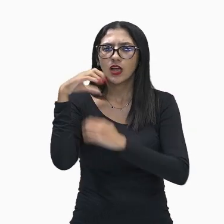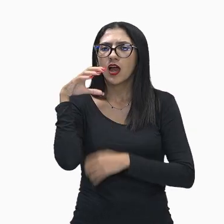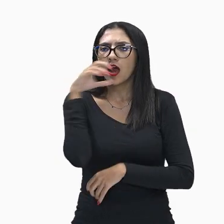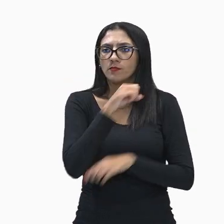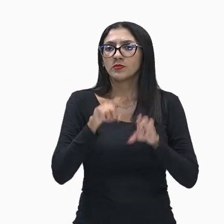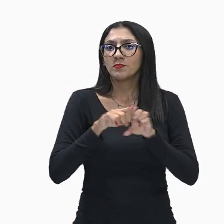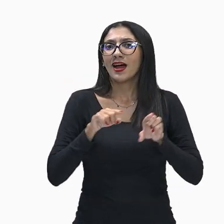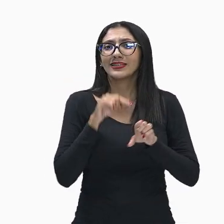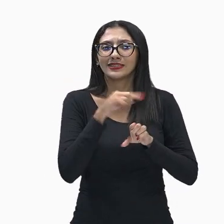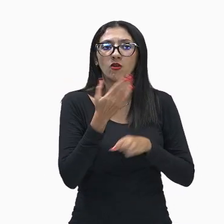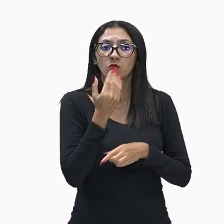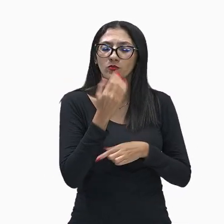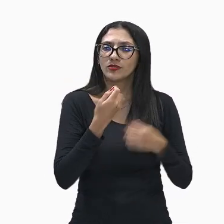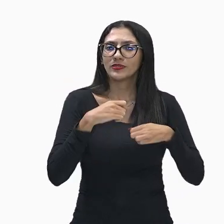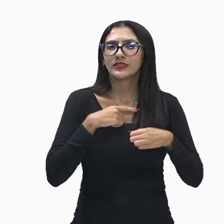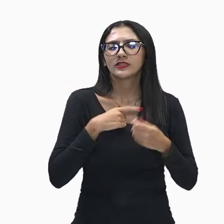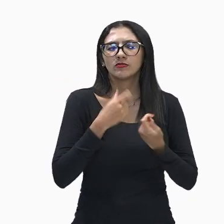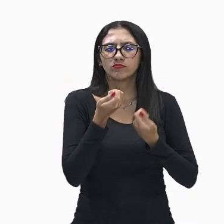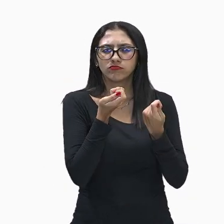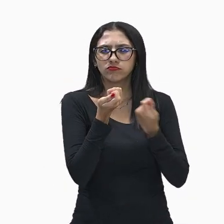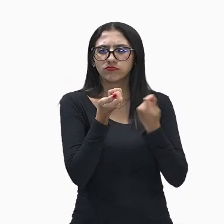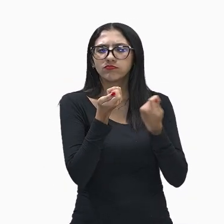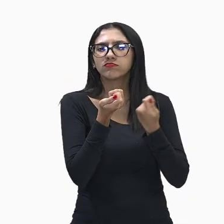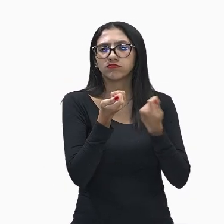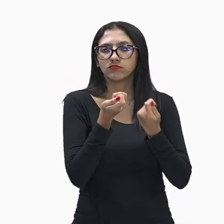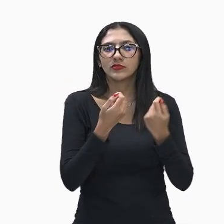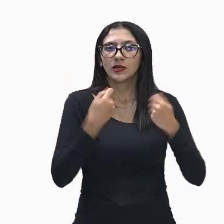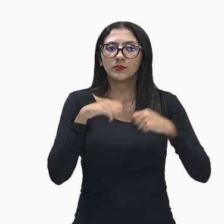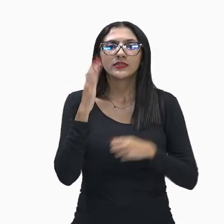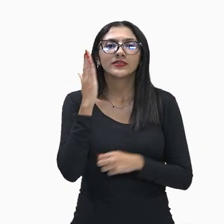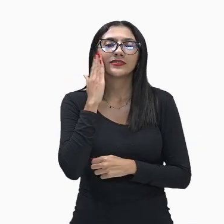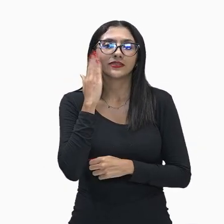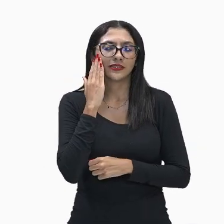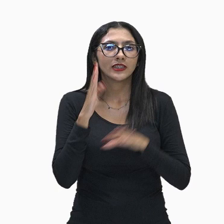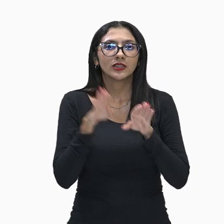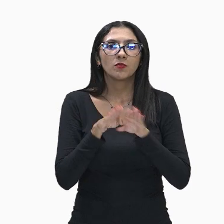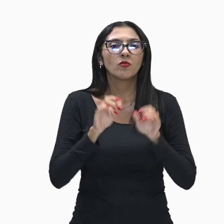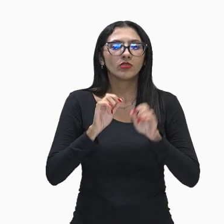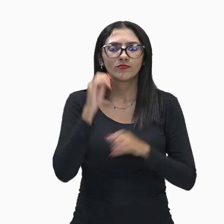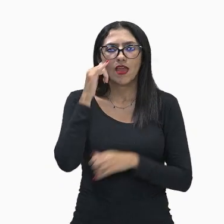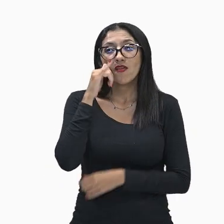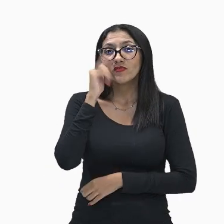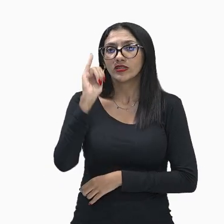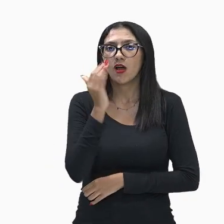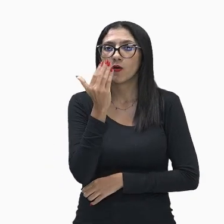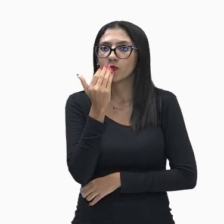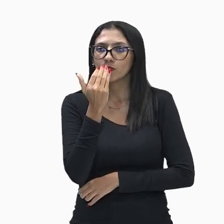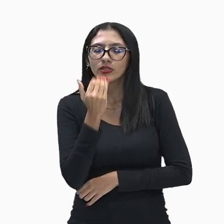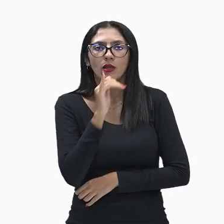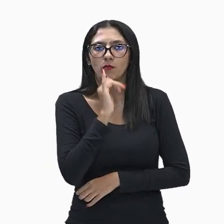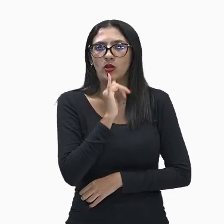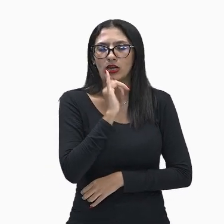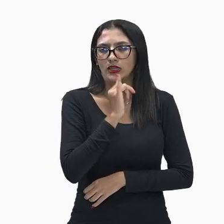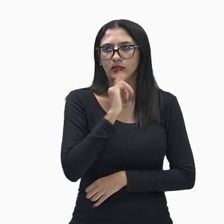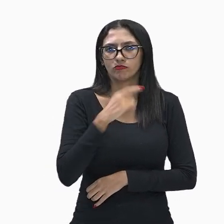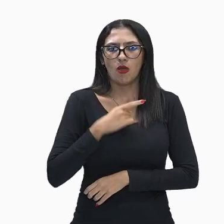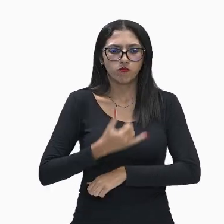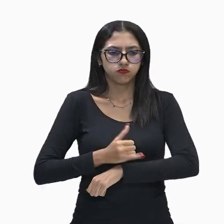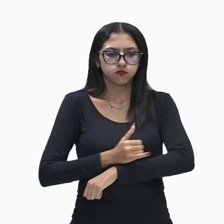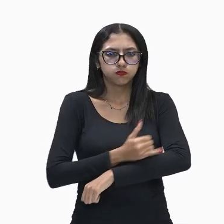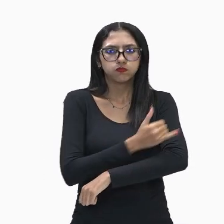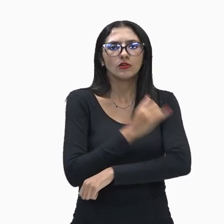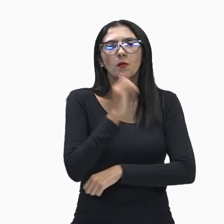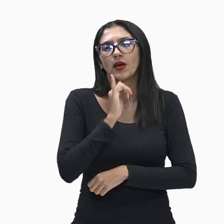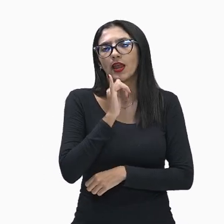restritiva e ele precisa e e entender a sua condição e evitar ali alimentos que vão ajudar a acumular gordura